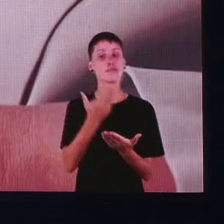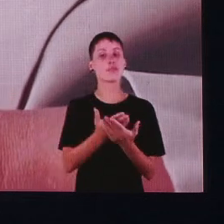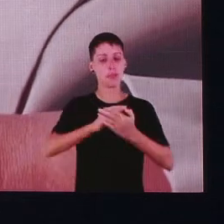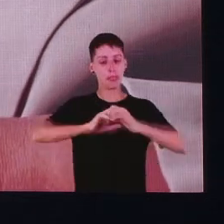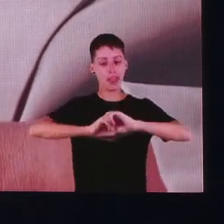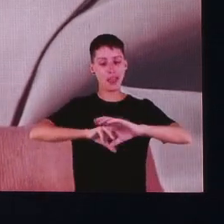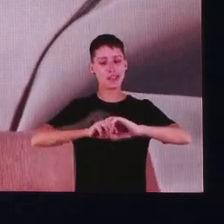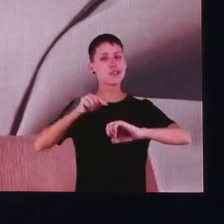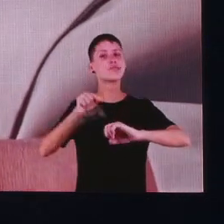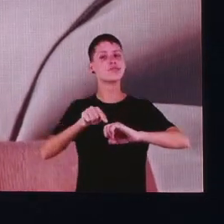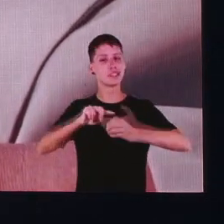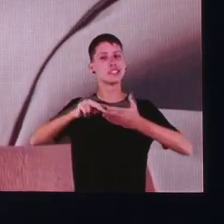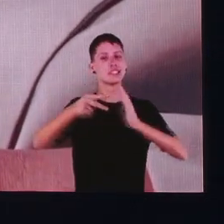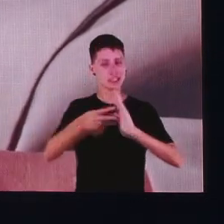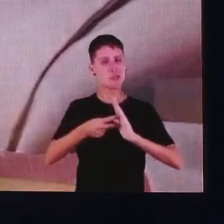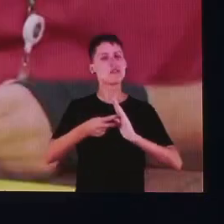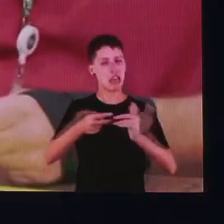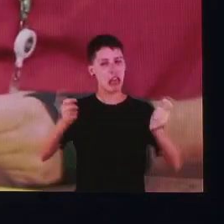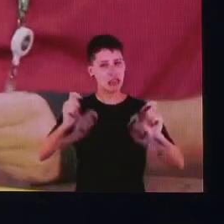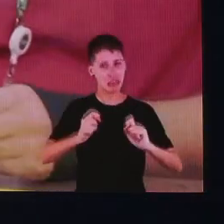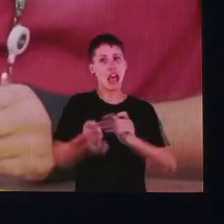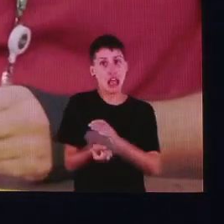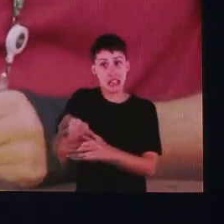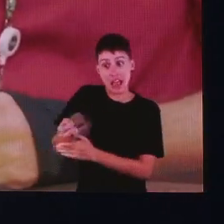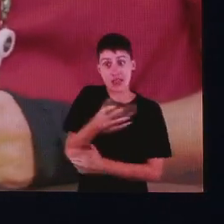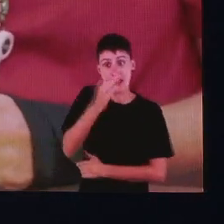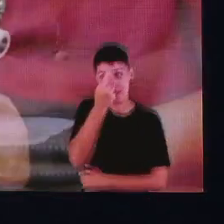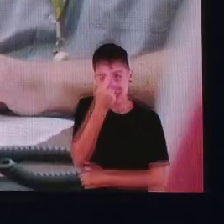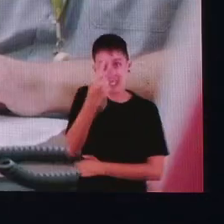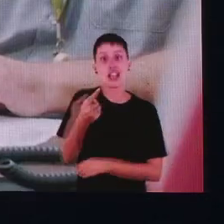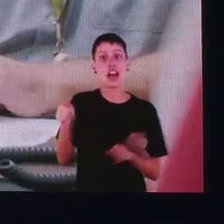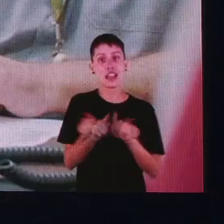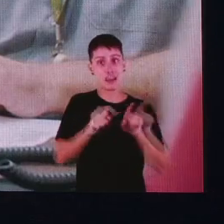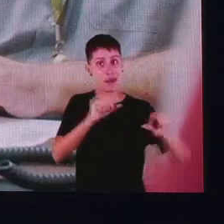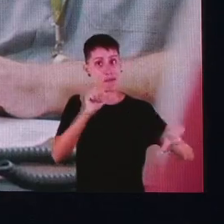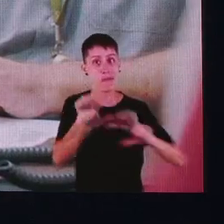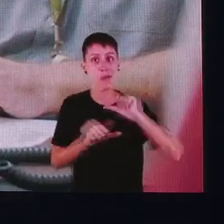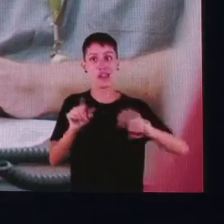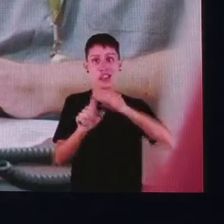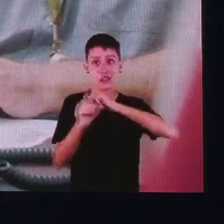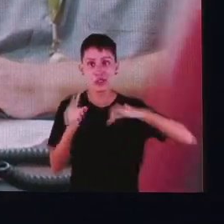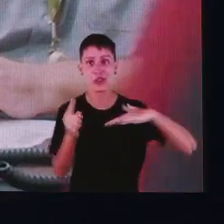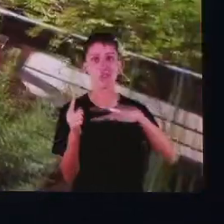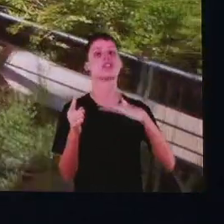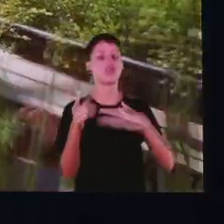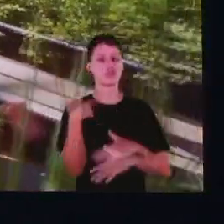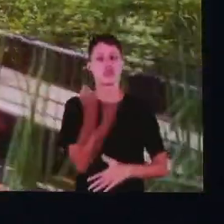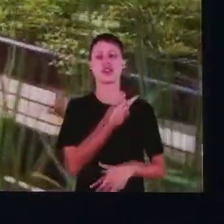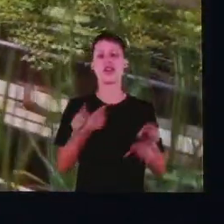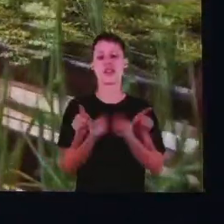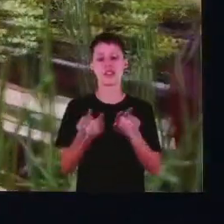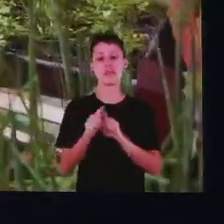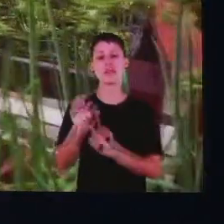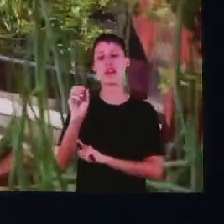acreditamos que a educação é um investimento que possibilita a geração de novas ideias e mudanças na sociedade. Também